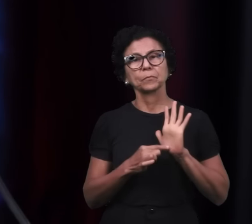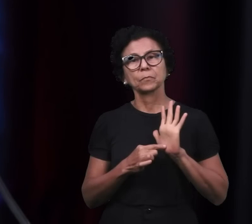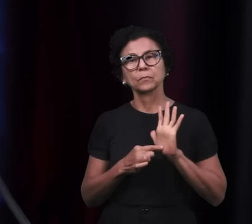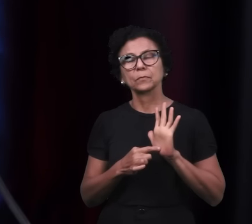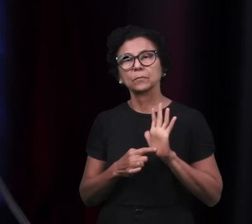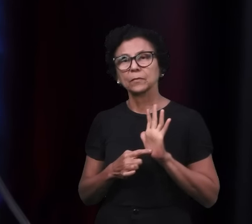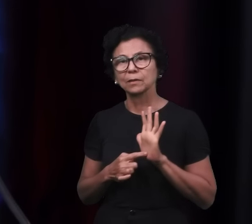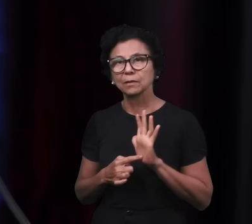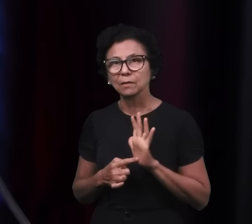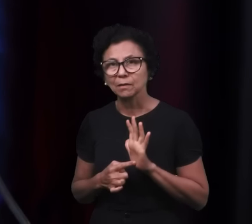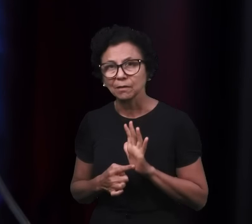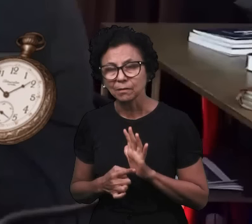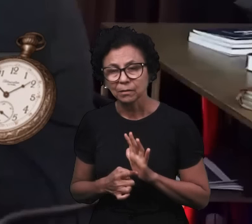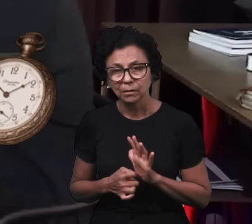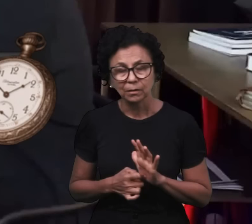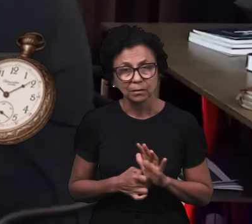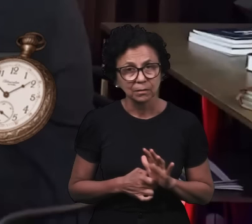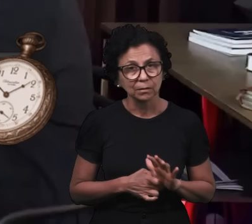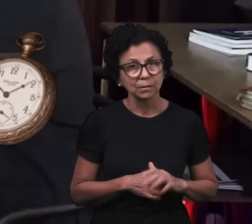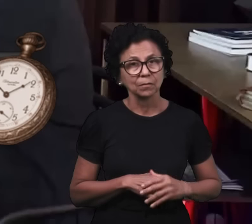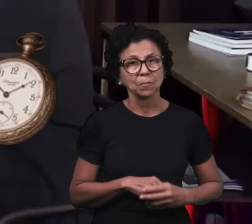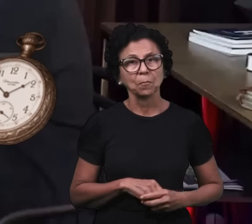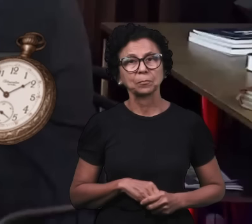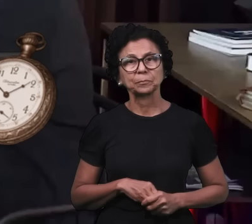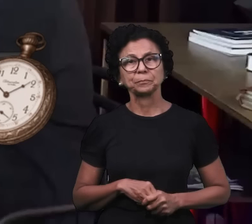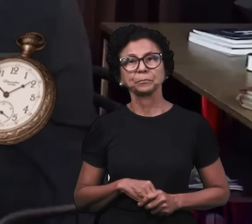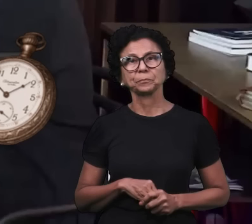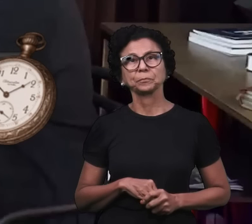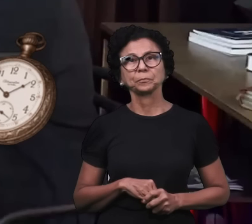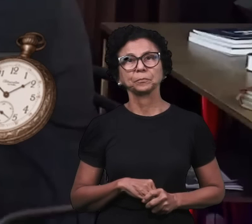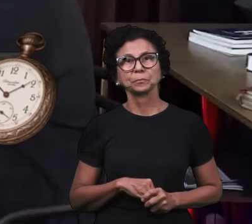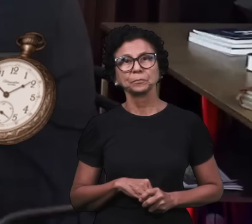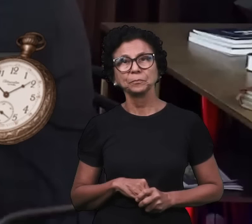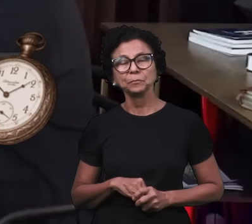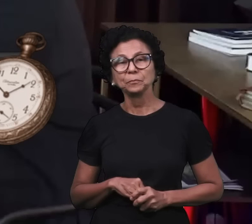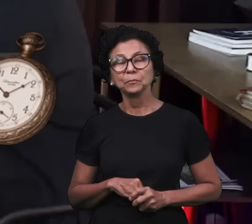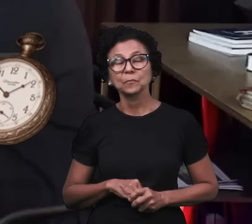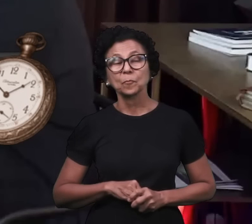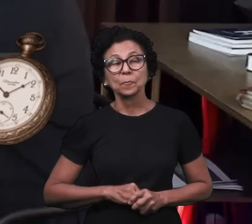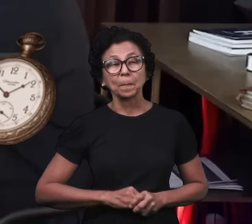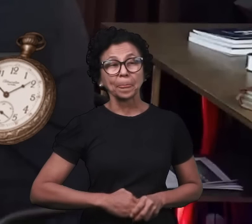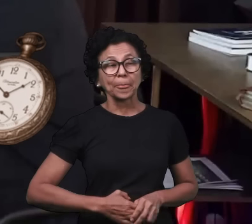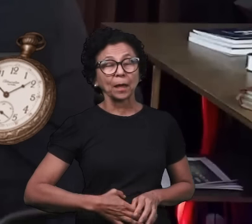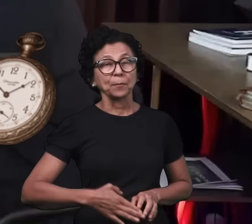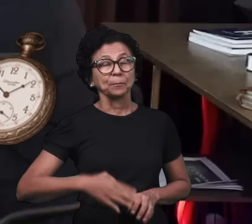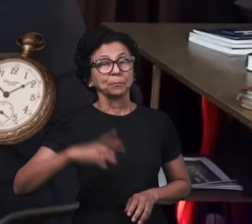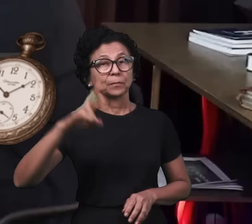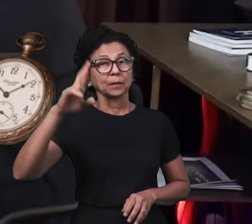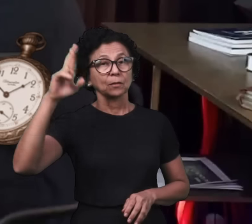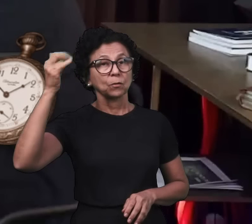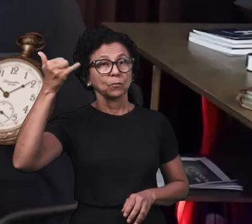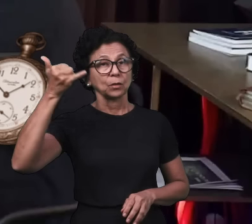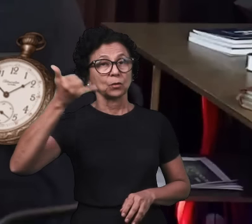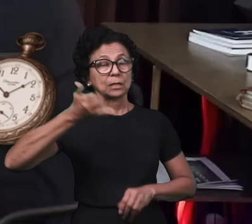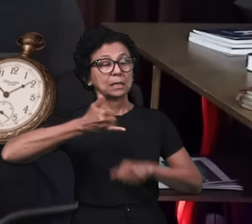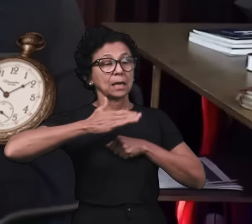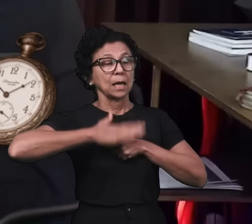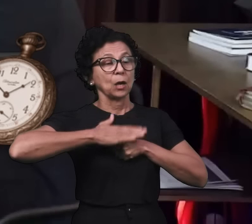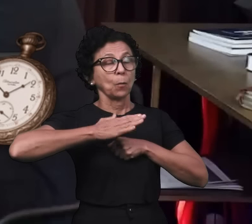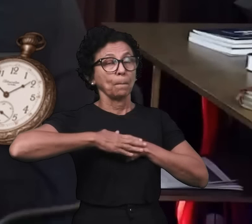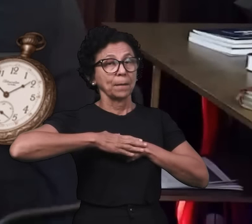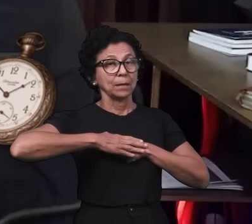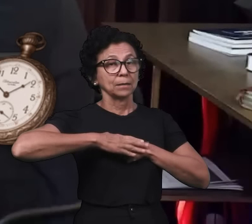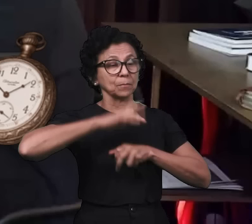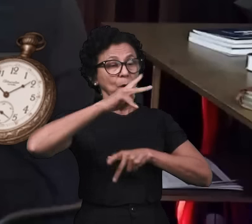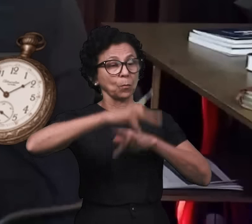e como vos levei sobre asas de águias e vos trouxe a mim. Então,